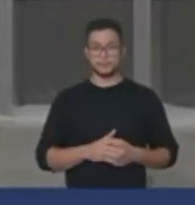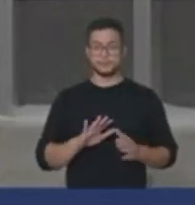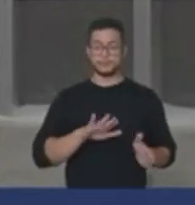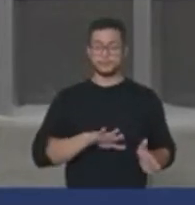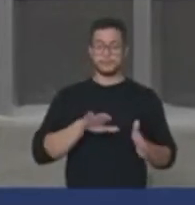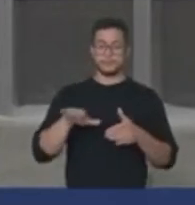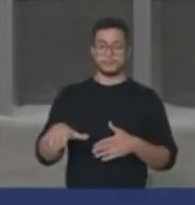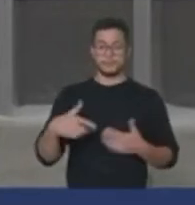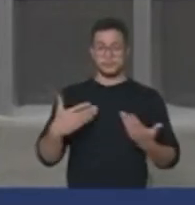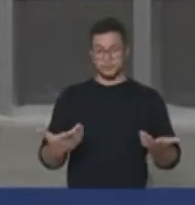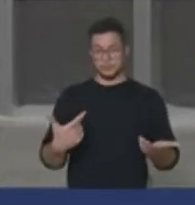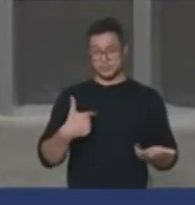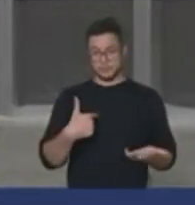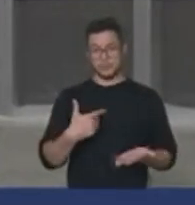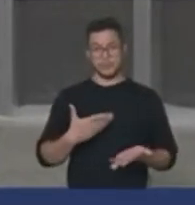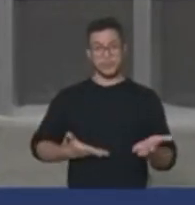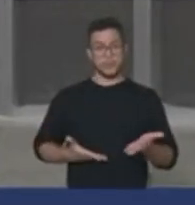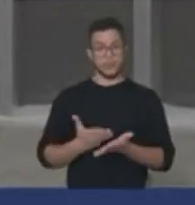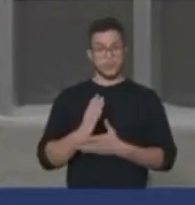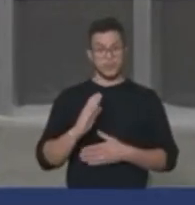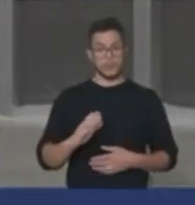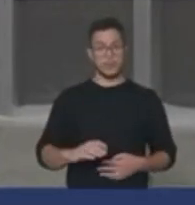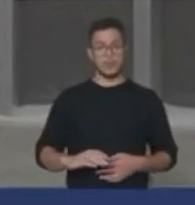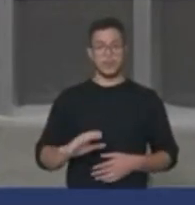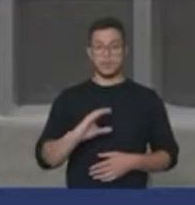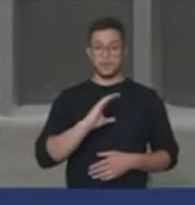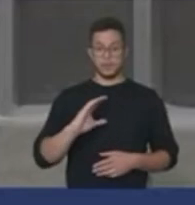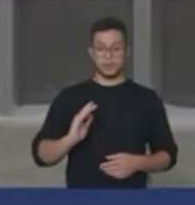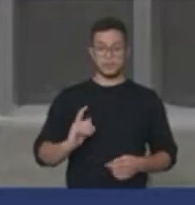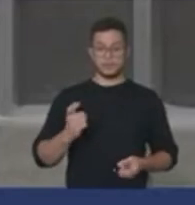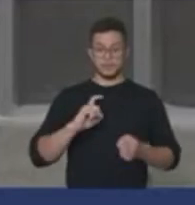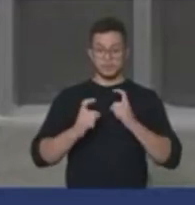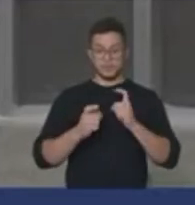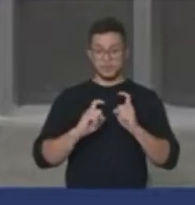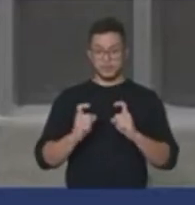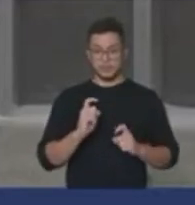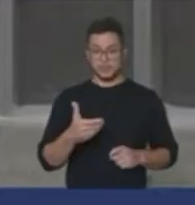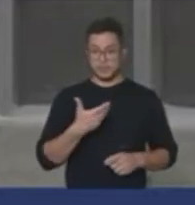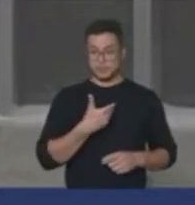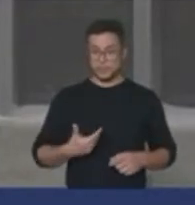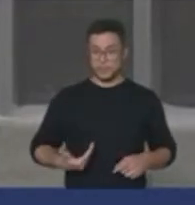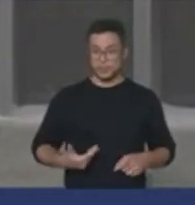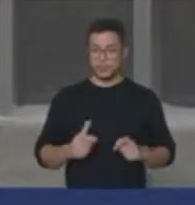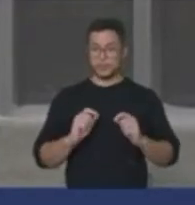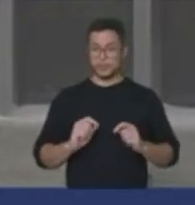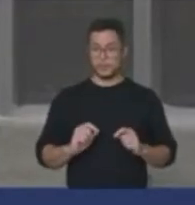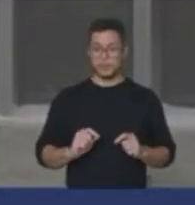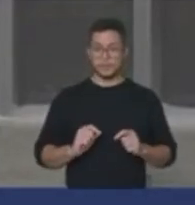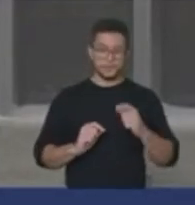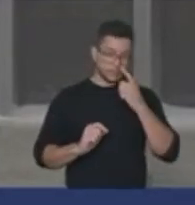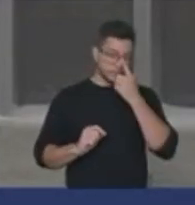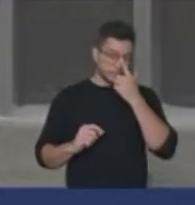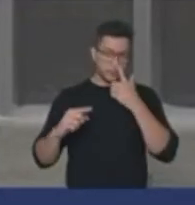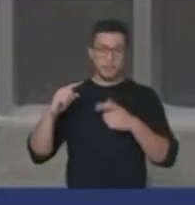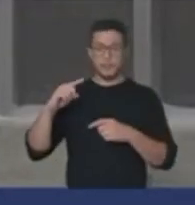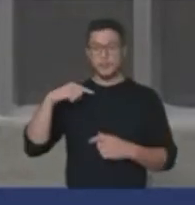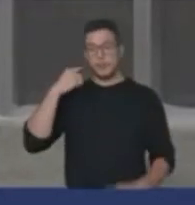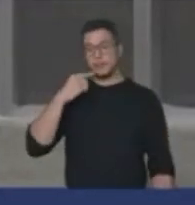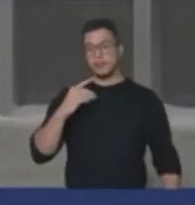Pública, semana retrasada, e já foi enviado o convite para que o advogado Tacla